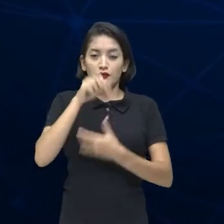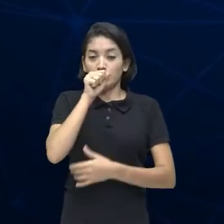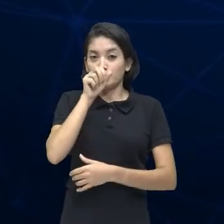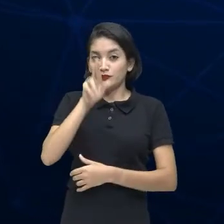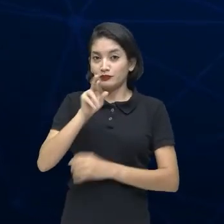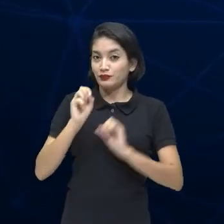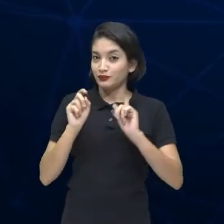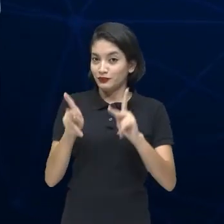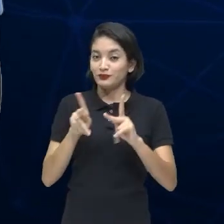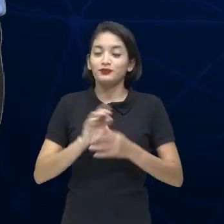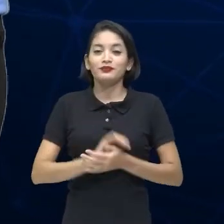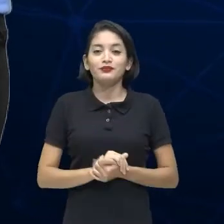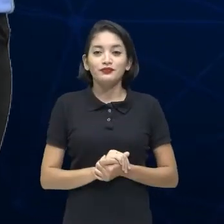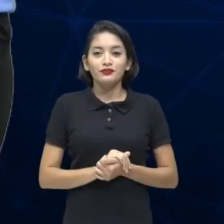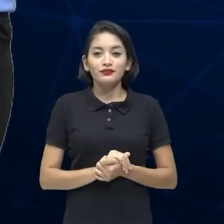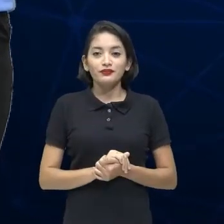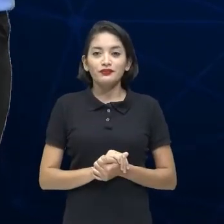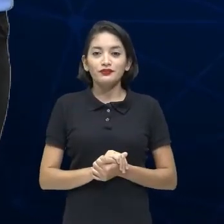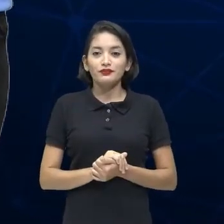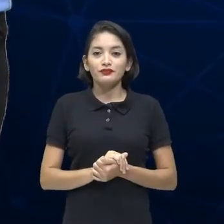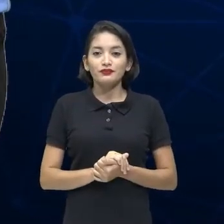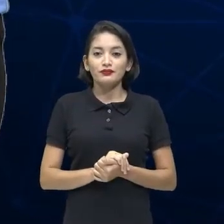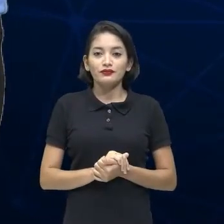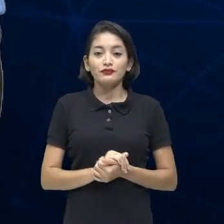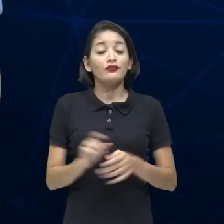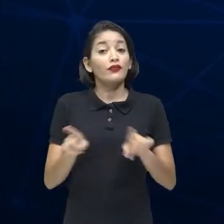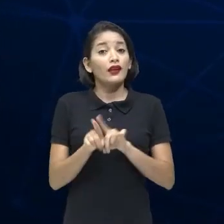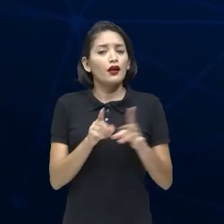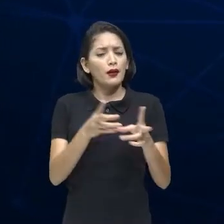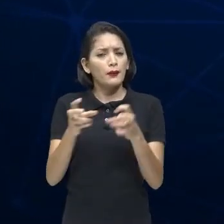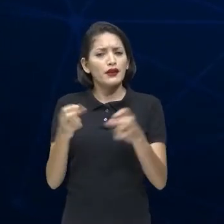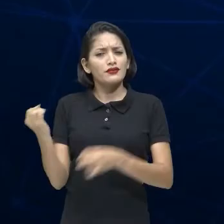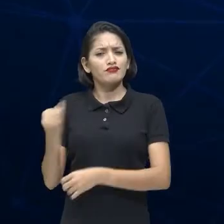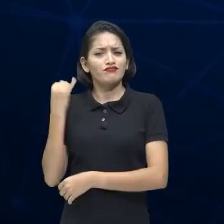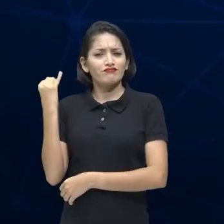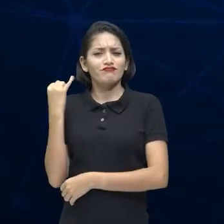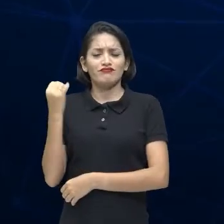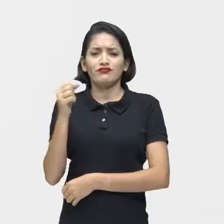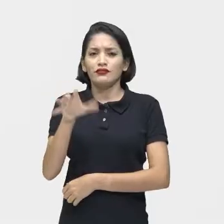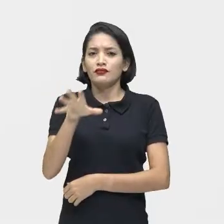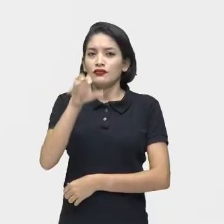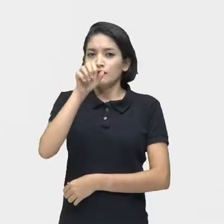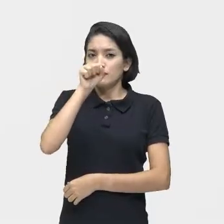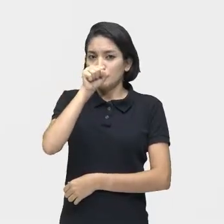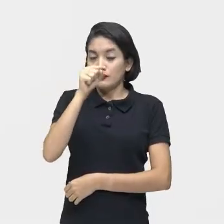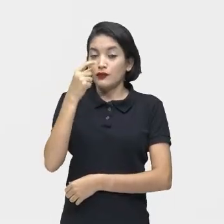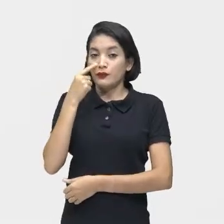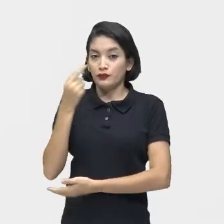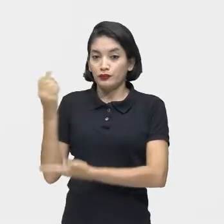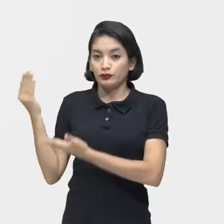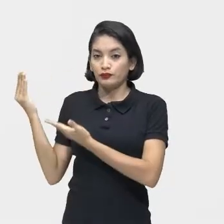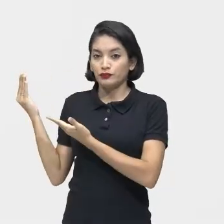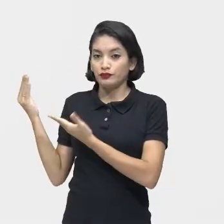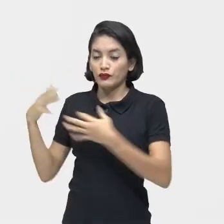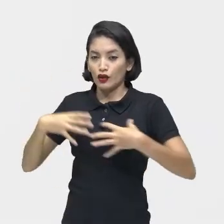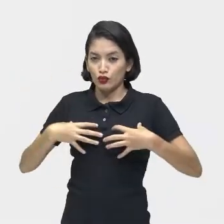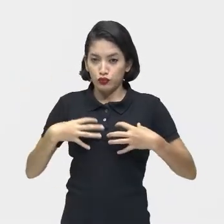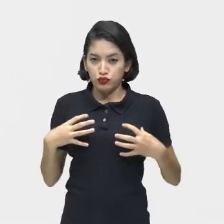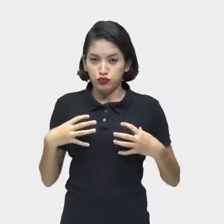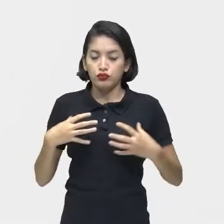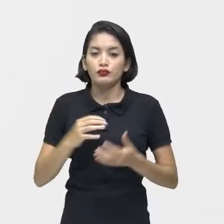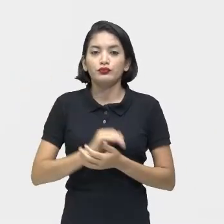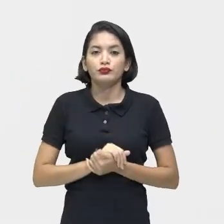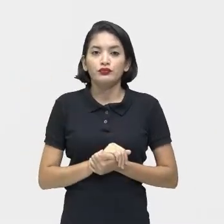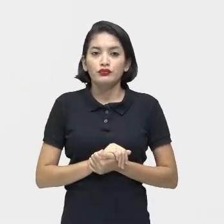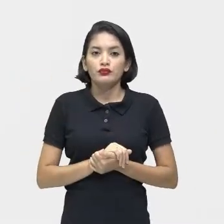respiratório. E a gente vai observar a importância da respiração pulmonar. Olha só, ela vai garantir